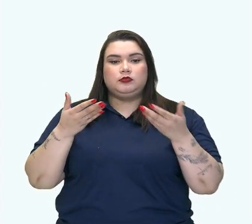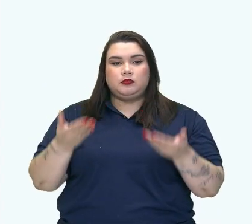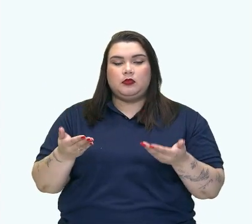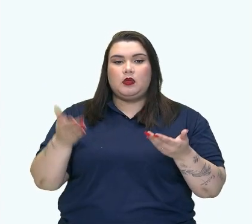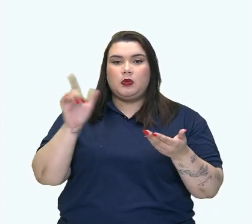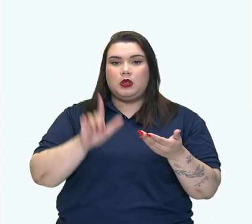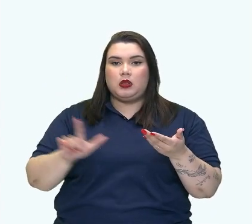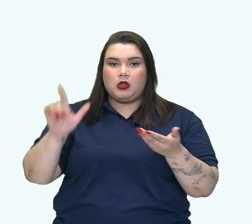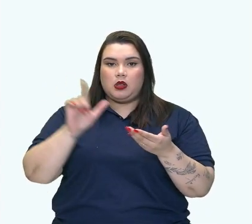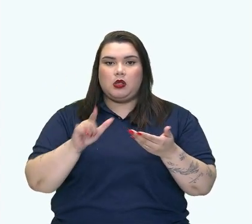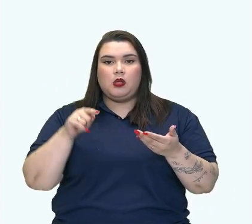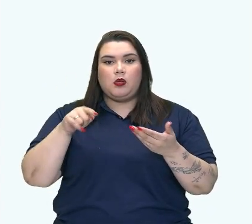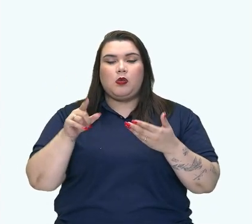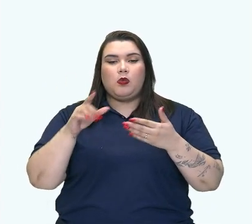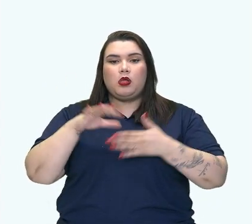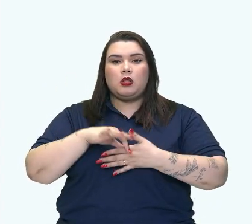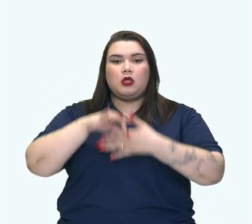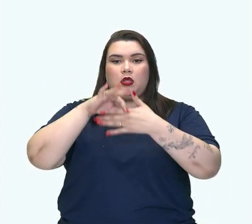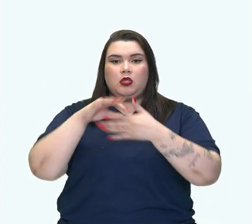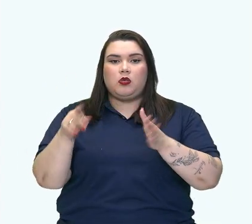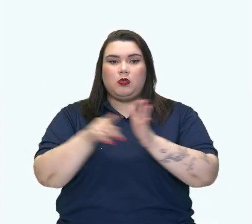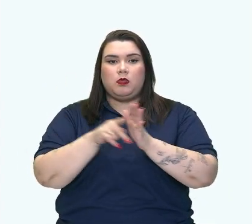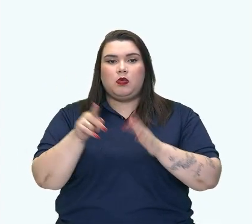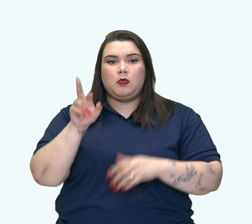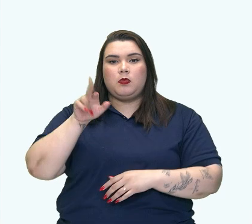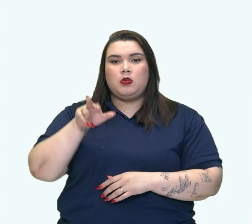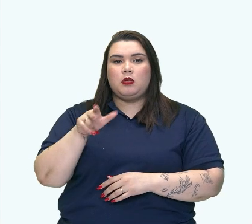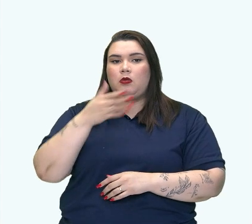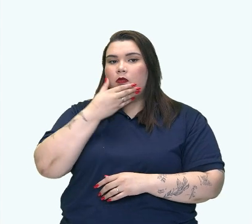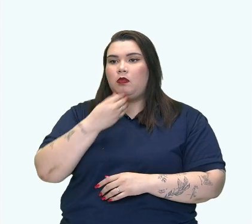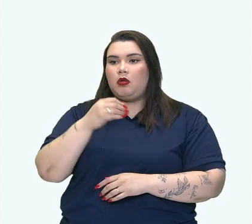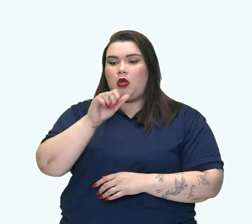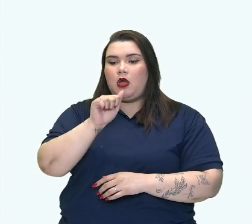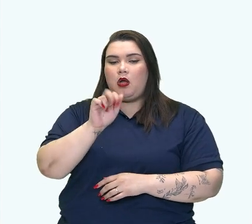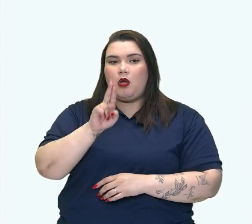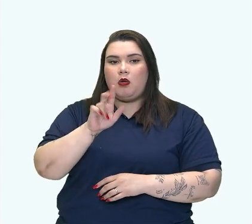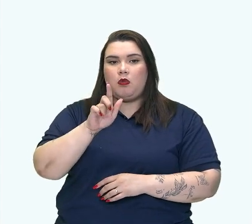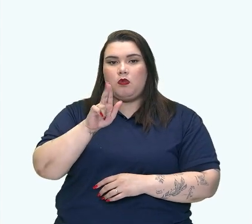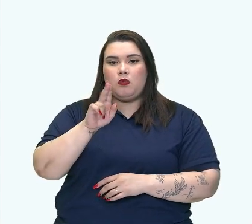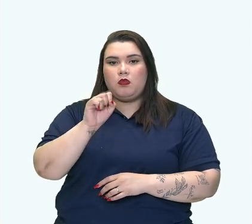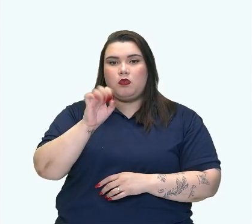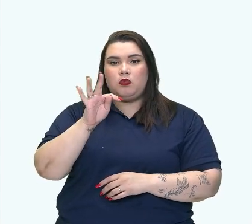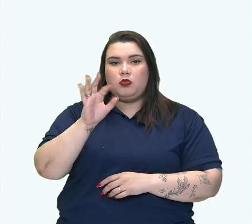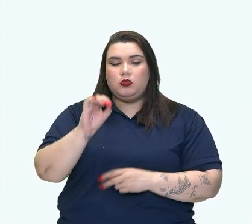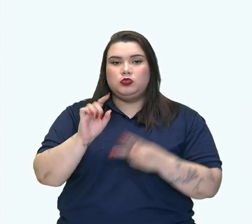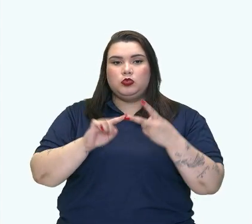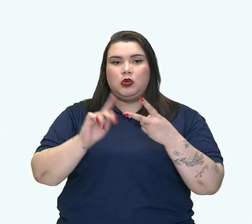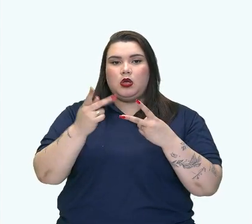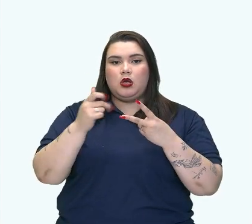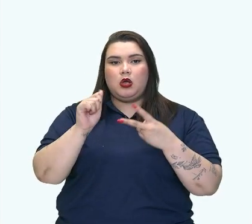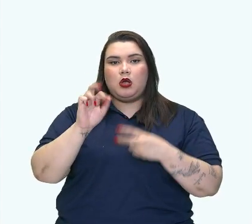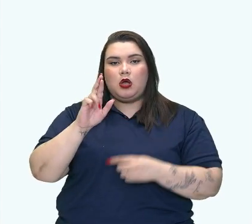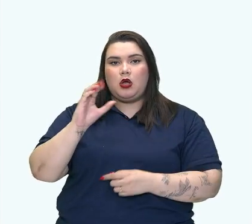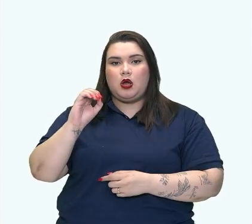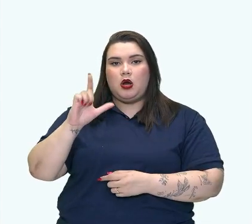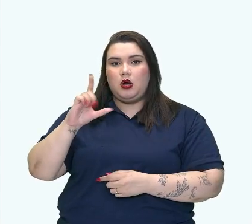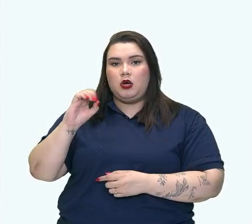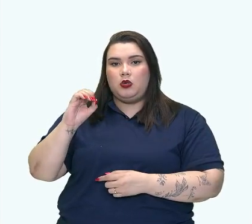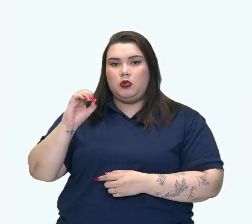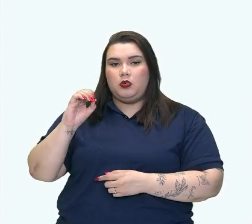pelos irmãos Augusto e Haroldo de Campos e por Décio Pignatari. Eles estavam ali à frente do grupo chamado